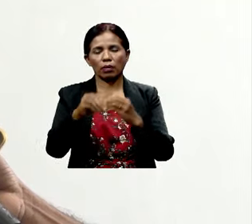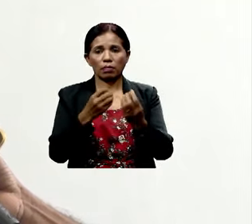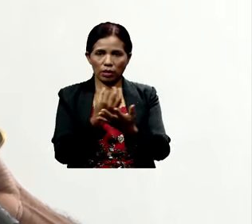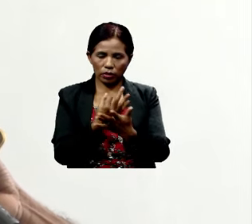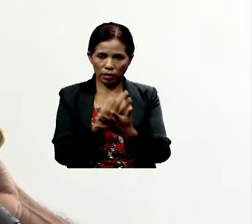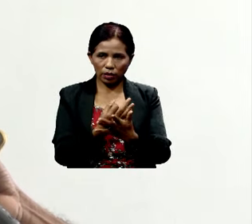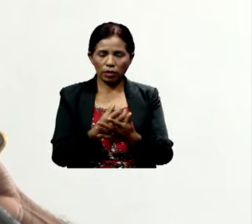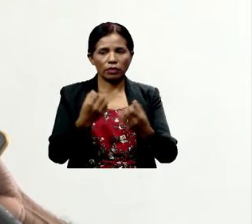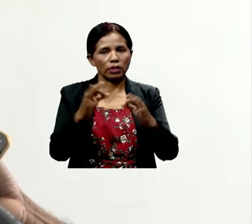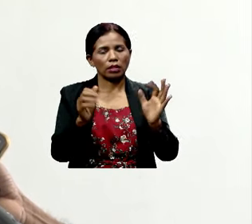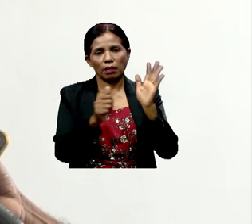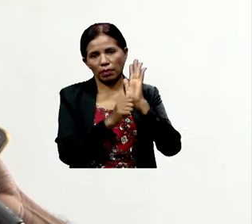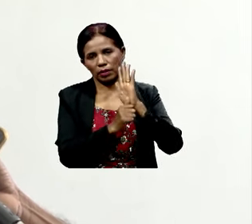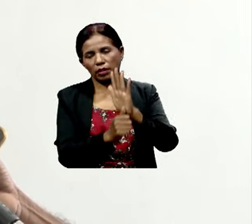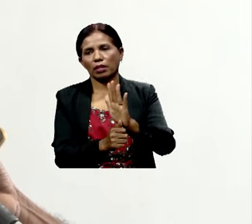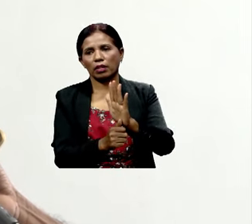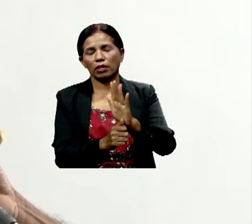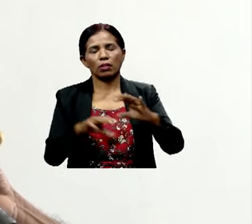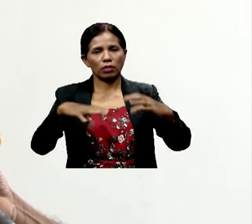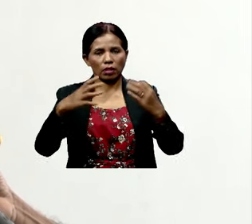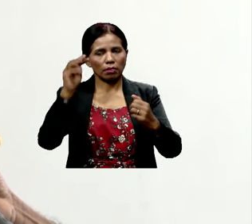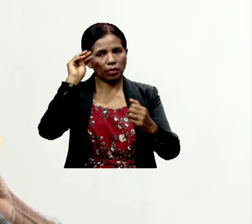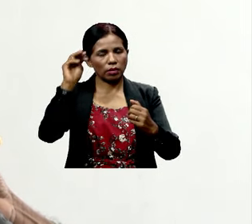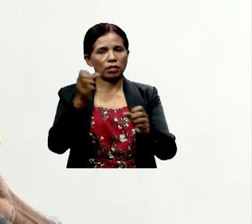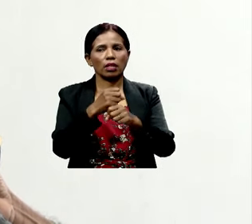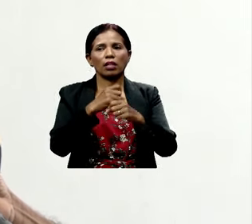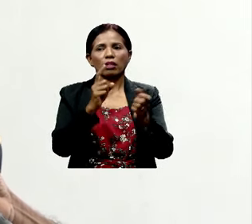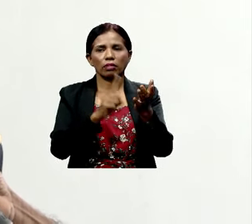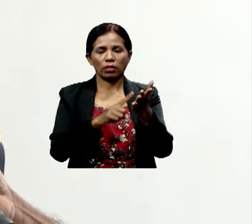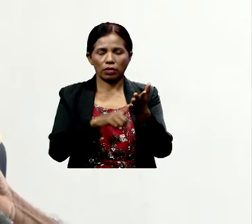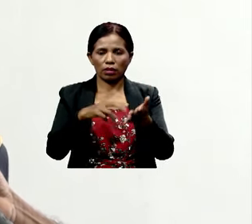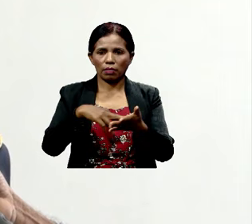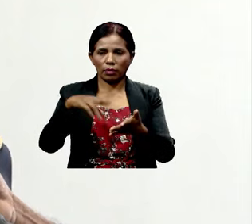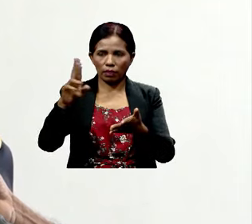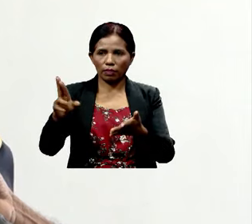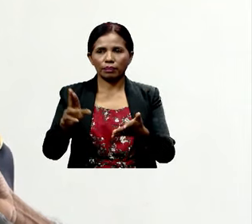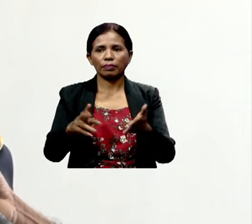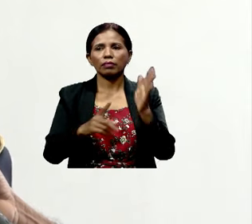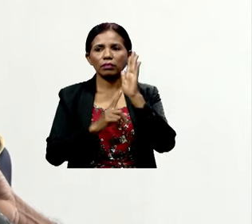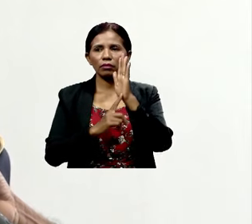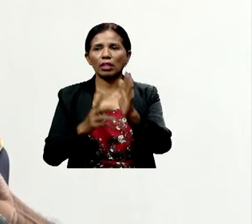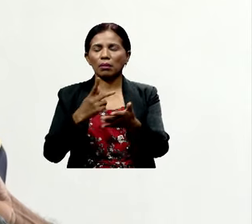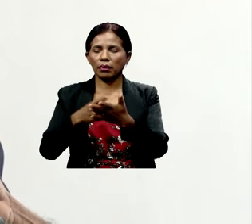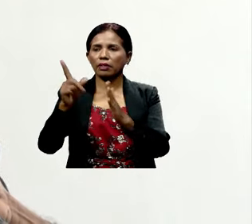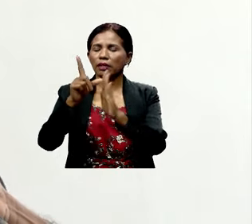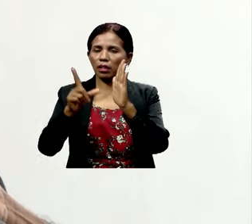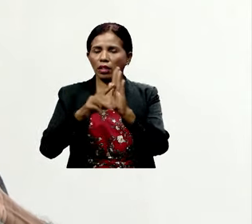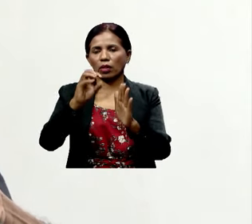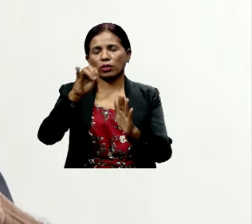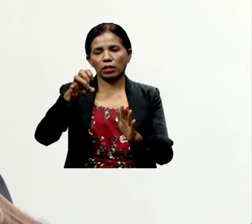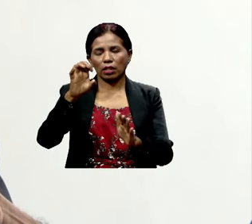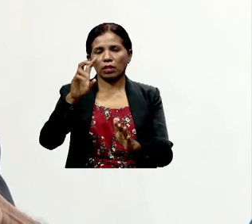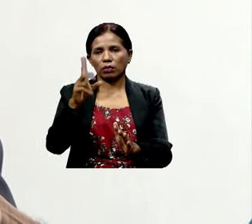ho to ana se apresenta mai conselho ministro si halo discussão e aprovação para transforma sa ian se proposta de lei orçamento